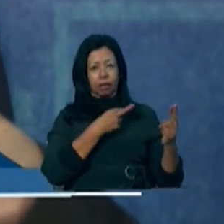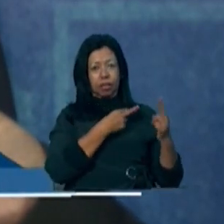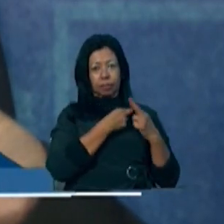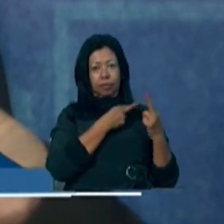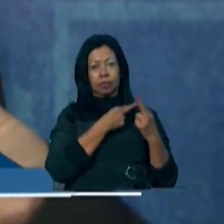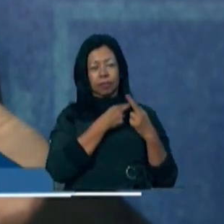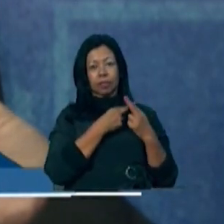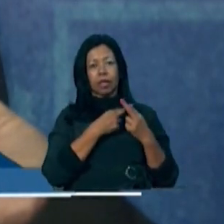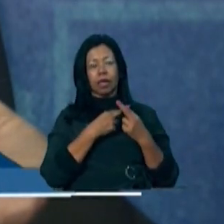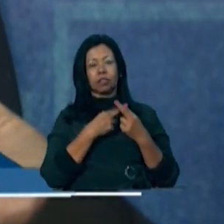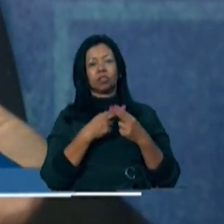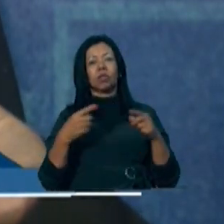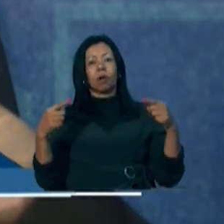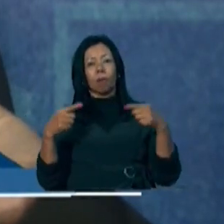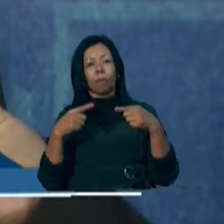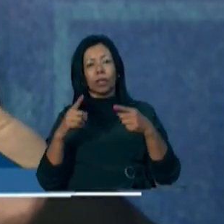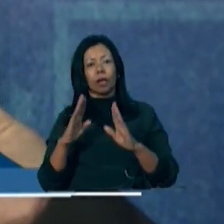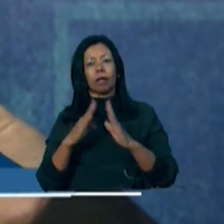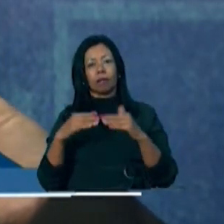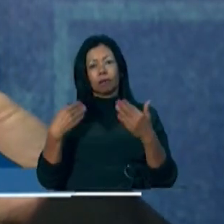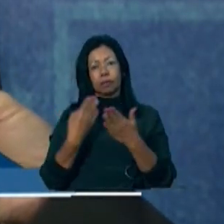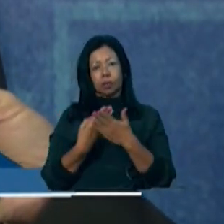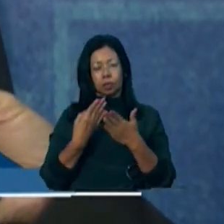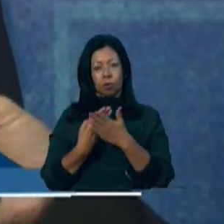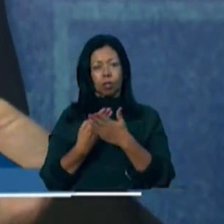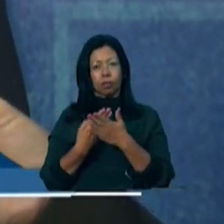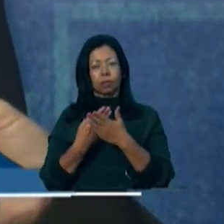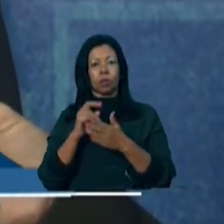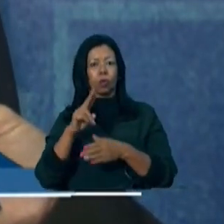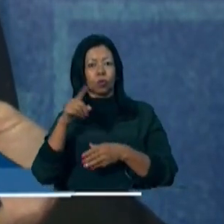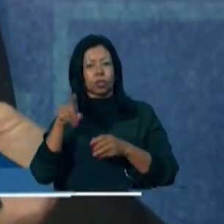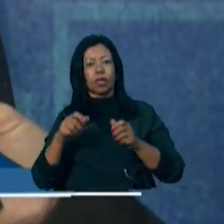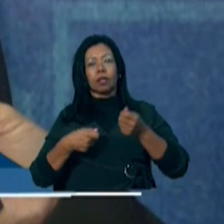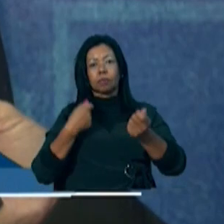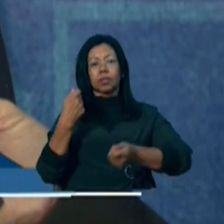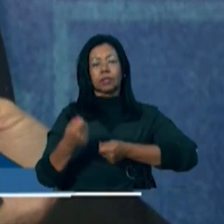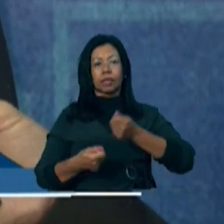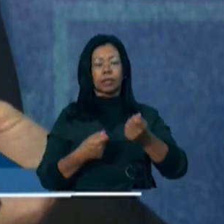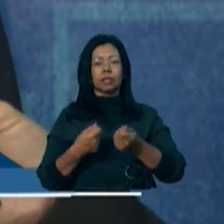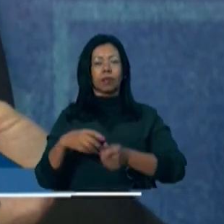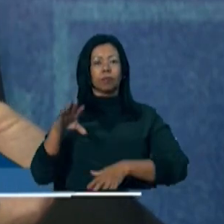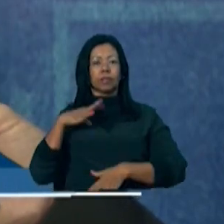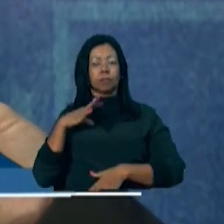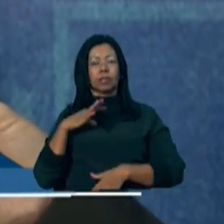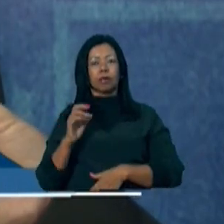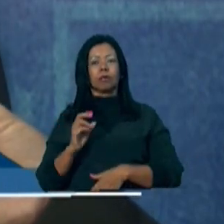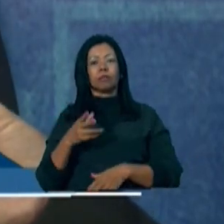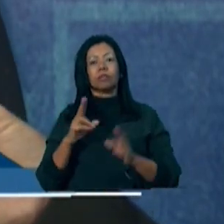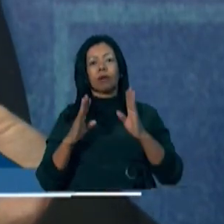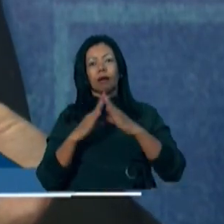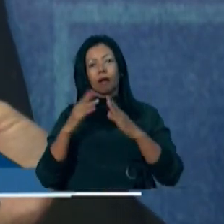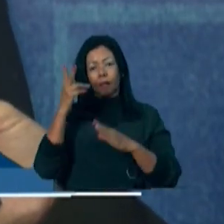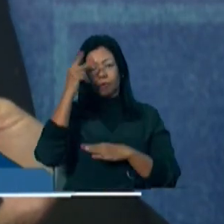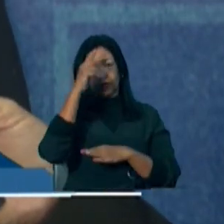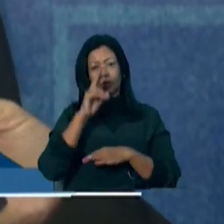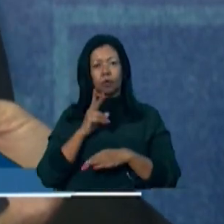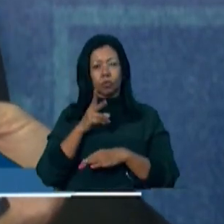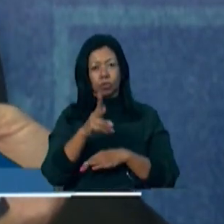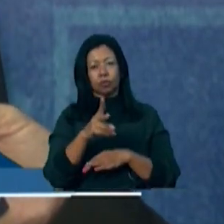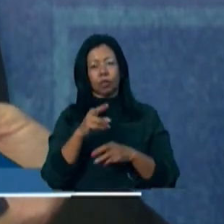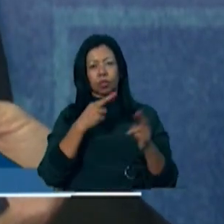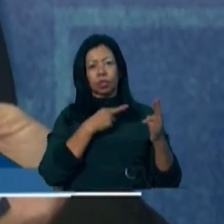responsabilidade complementar das escolas ou seja a administração direta Municipalidade a prefeitura continua com a responsabilidade direta